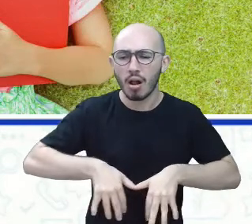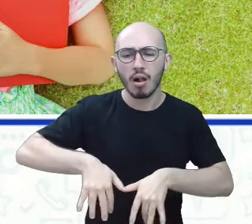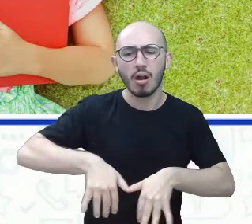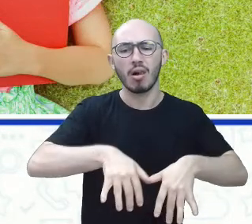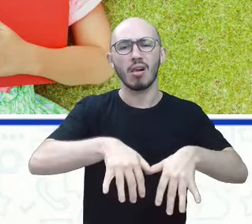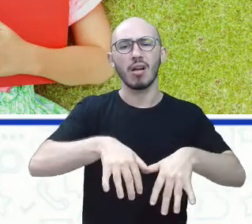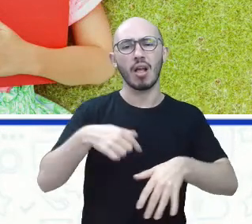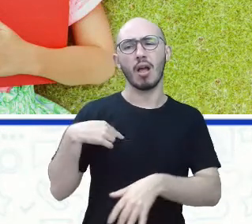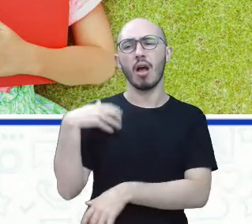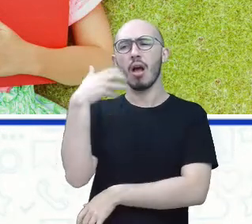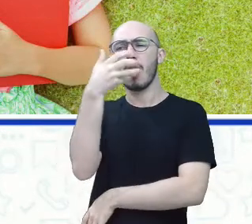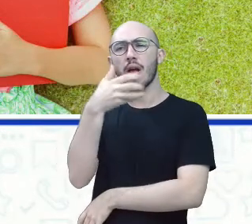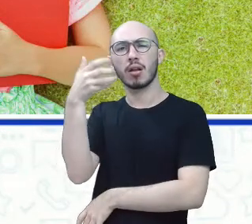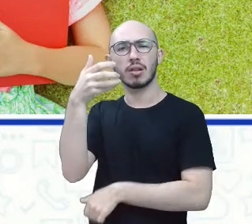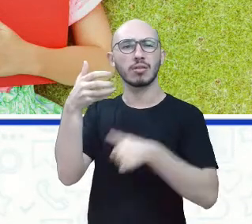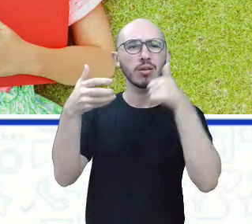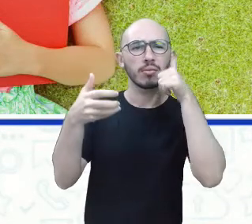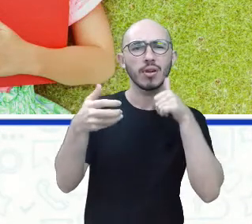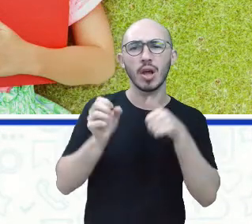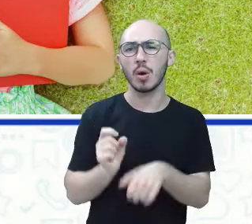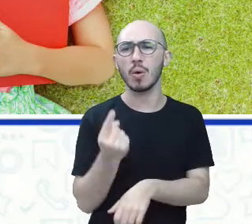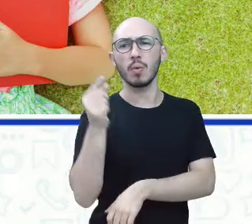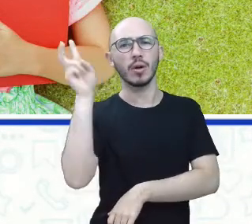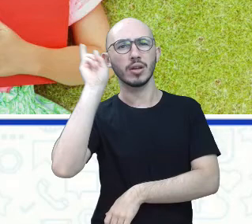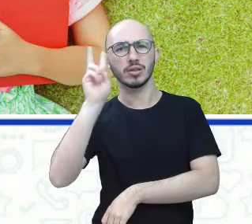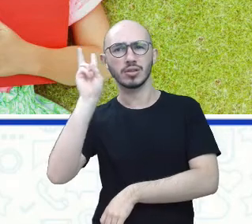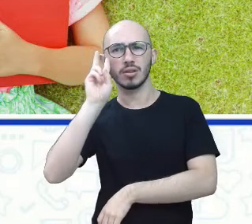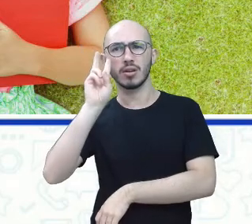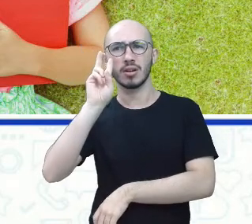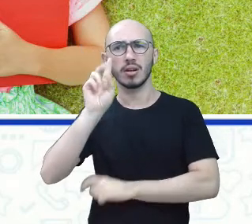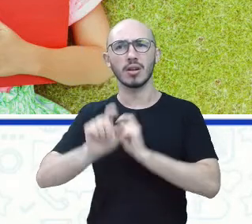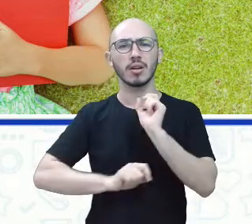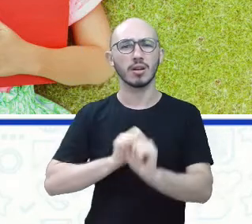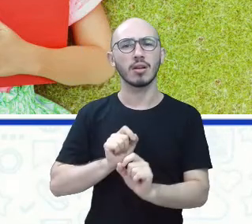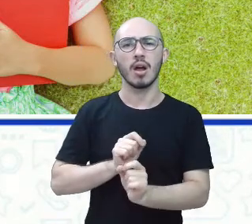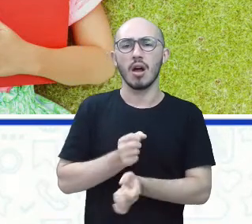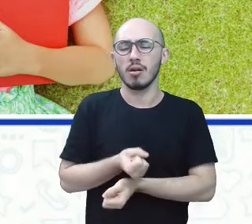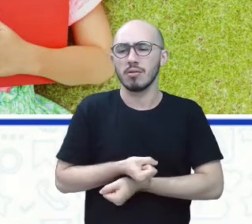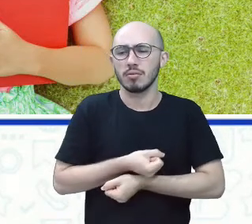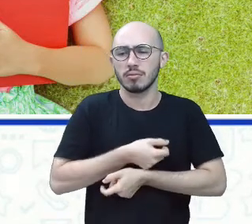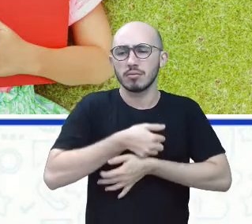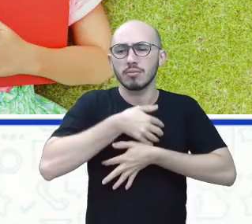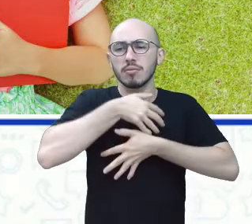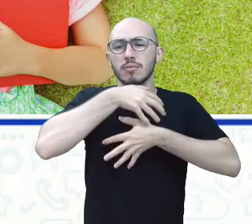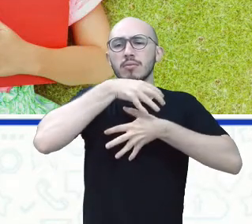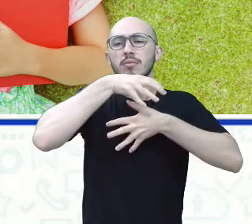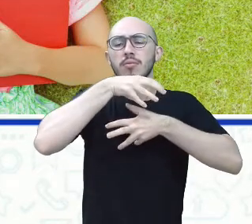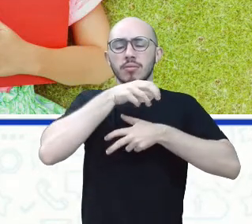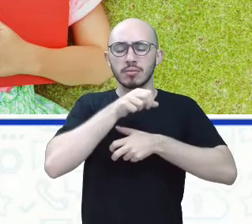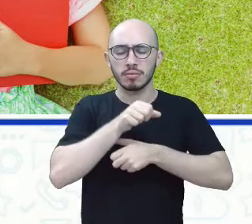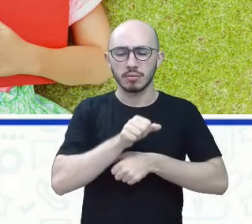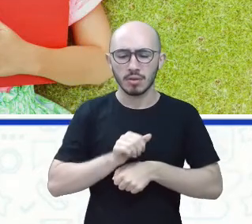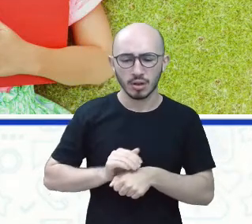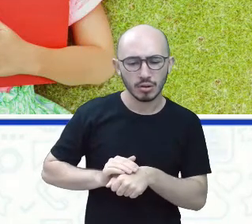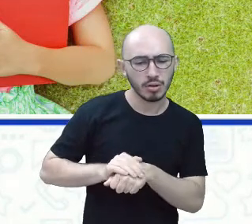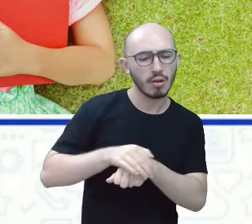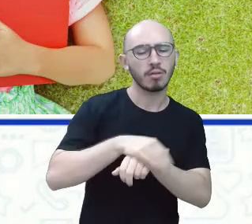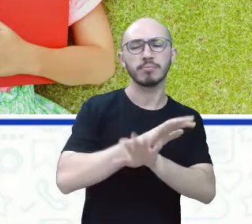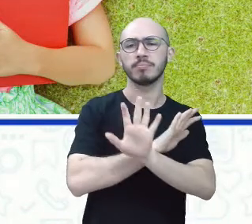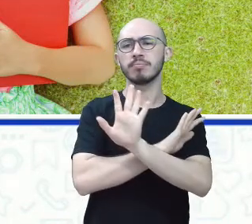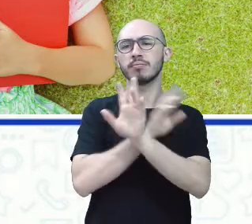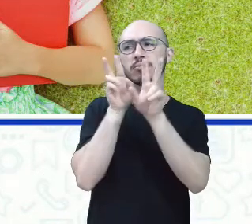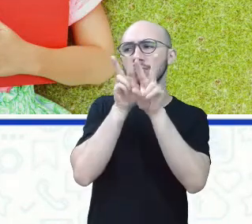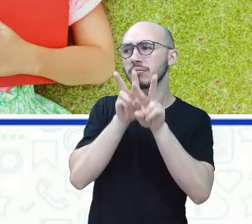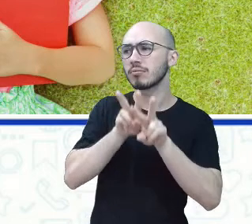uma mulher, de uma história. Não direi os suspiros ao anoitecer, a